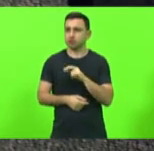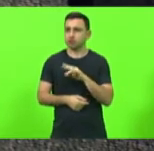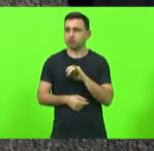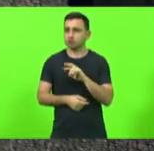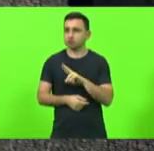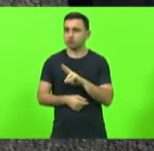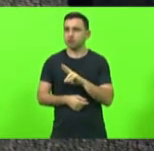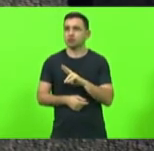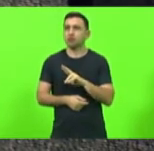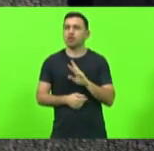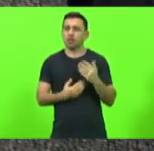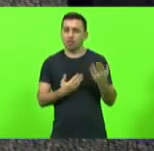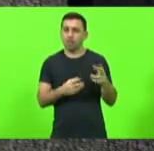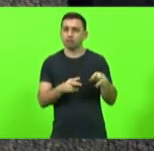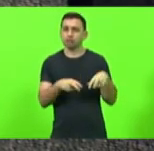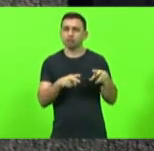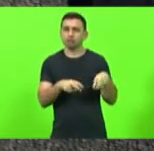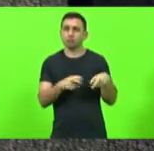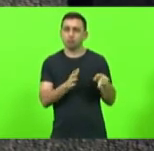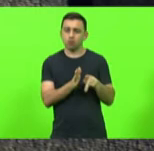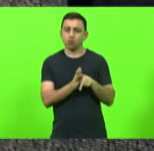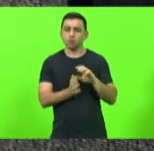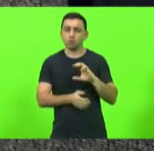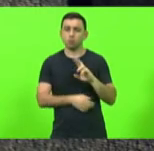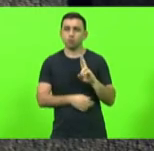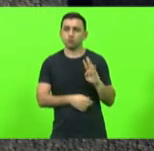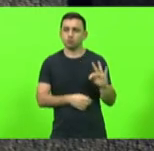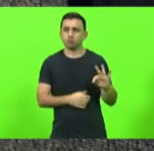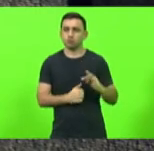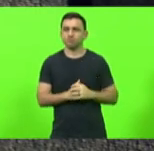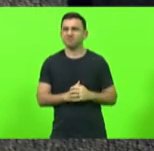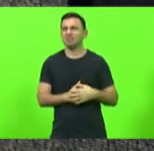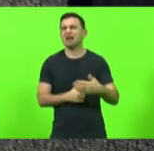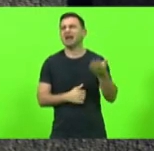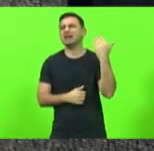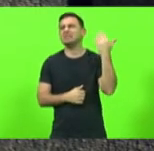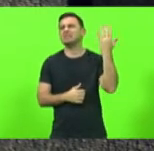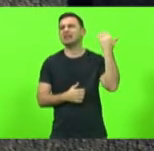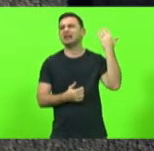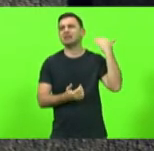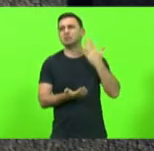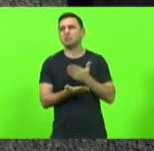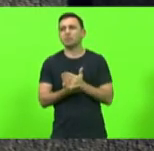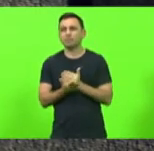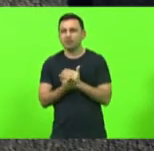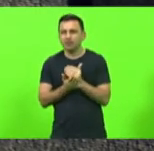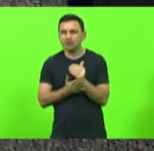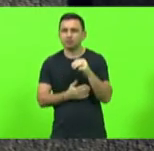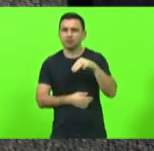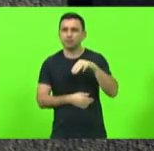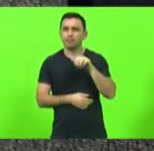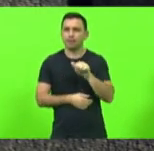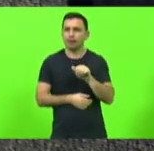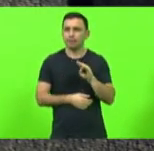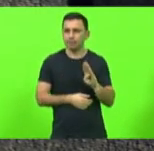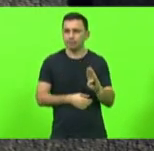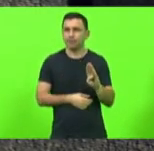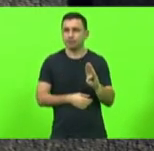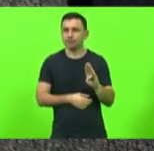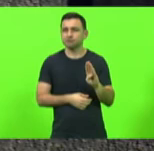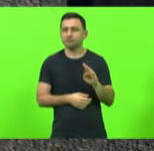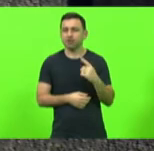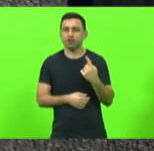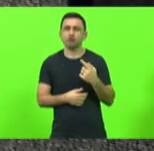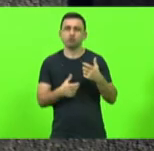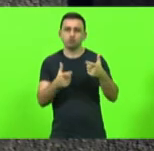que faziam parte do departamento da CUT. Então, desde o início do MAB, nós estamos juntos, né? A Central Única dos